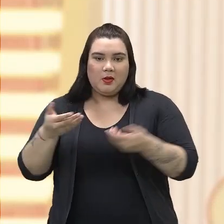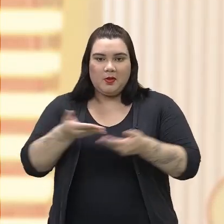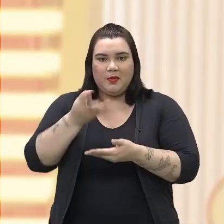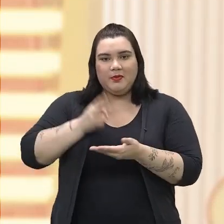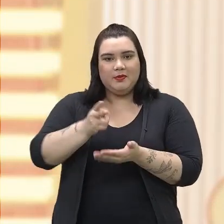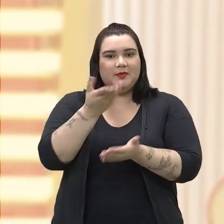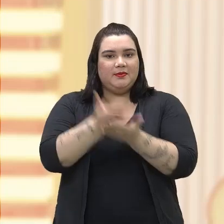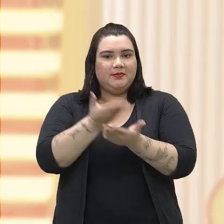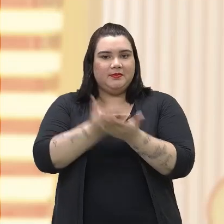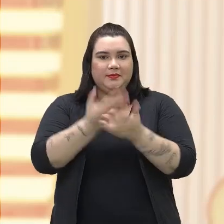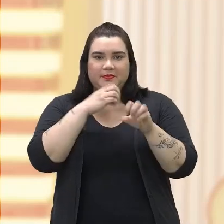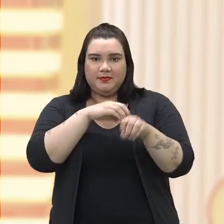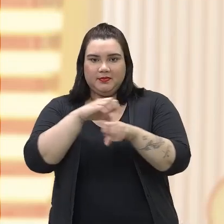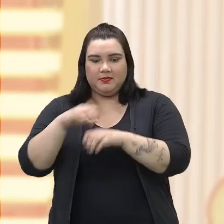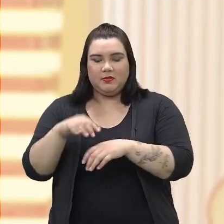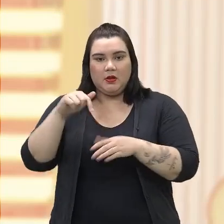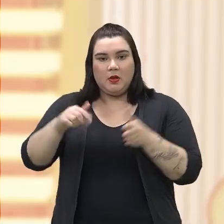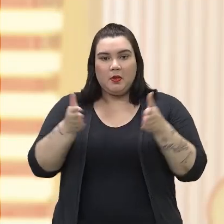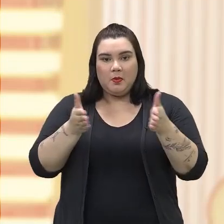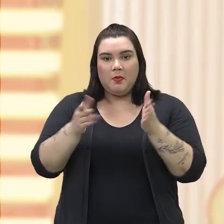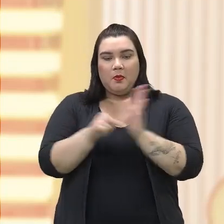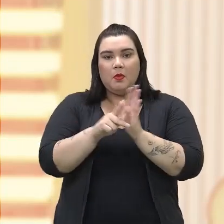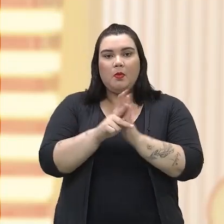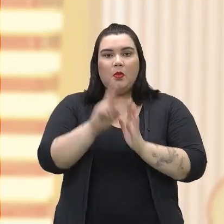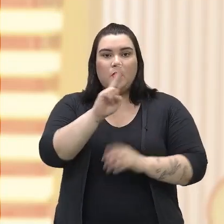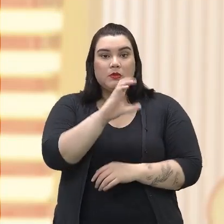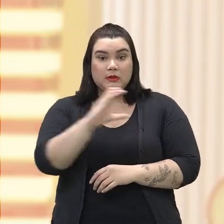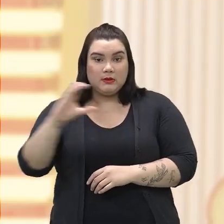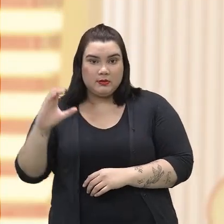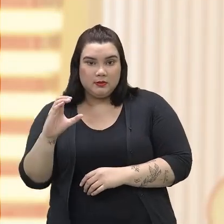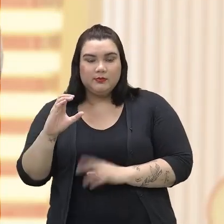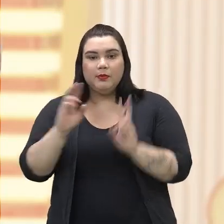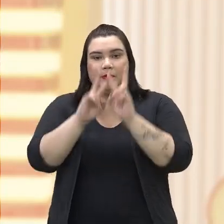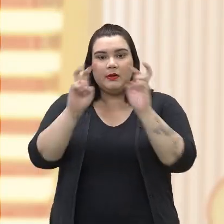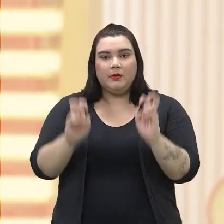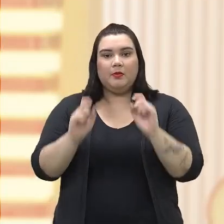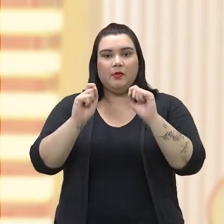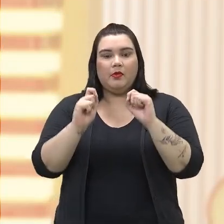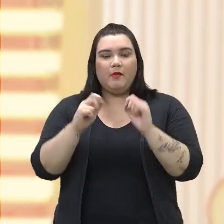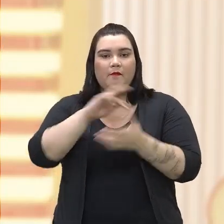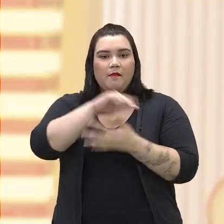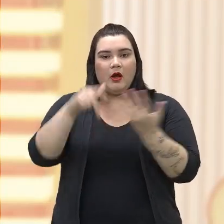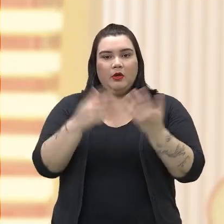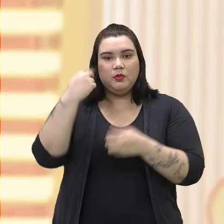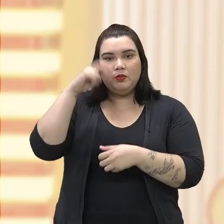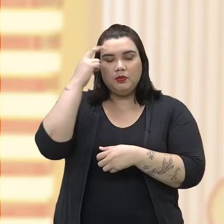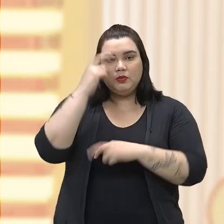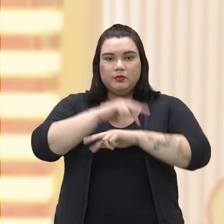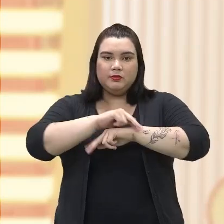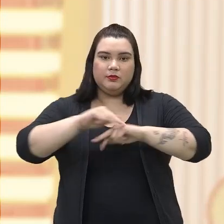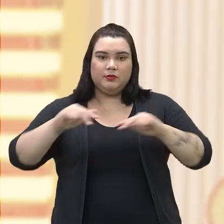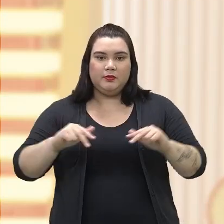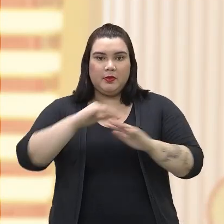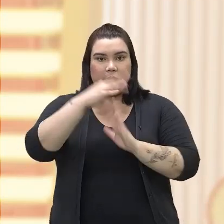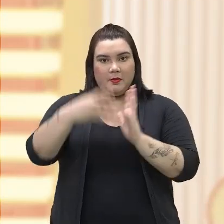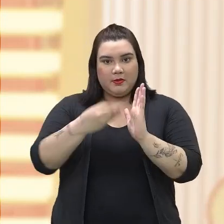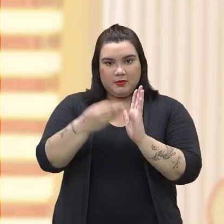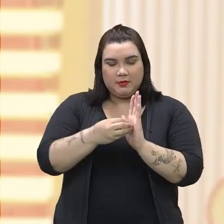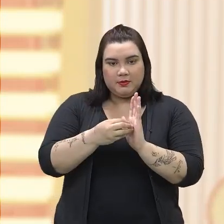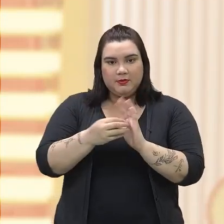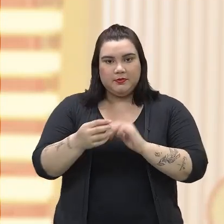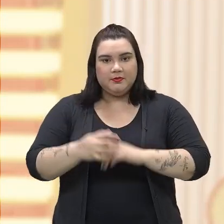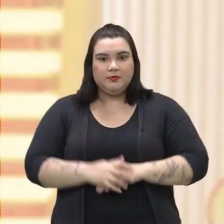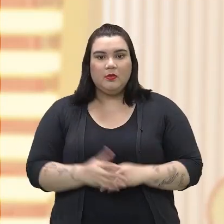às aulas desta unidade curricular comum intitulada Interculturalidade e Diversidade Amazônica.